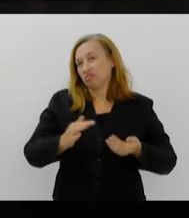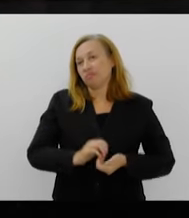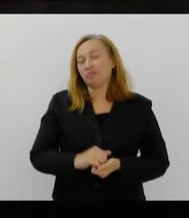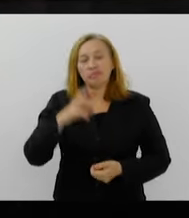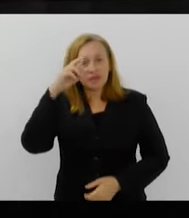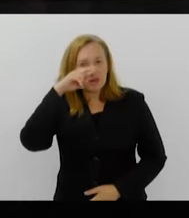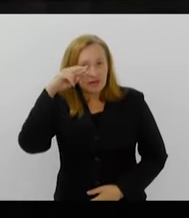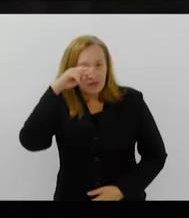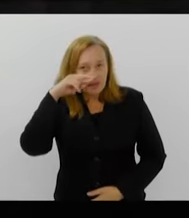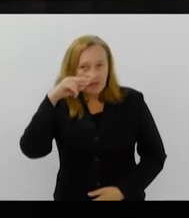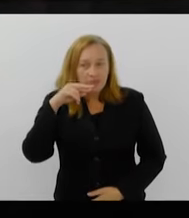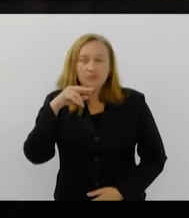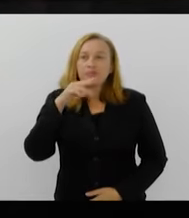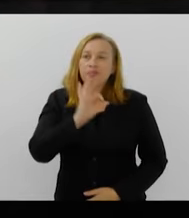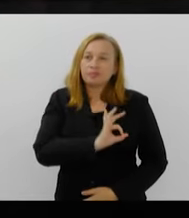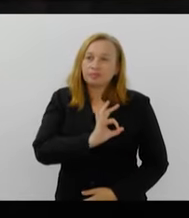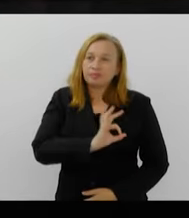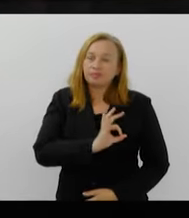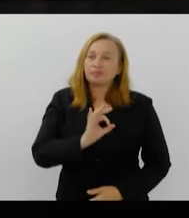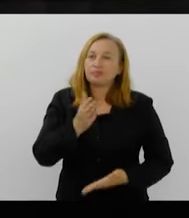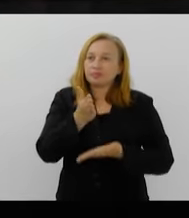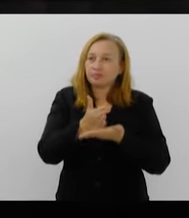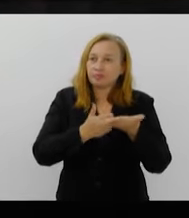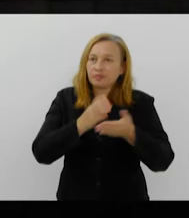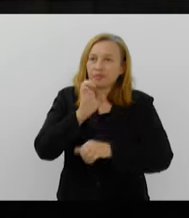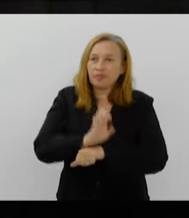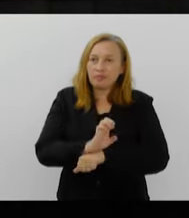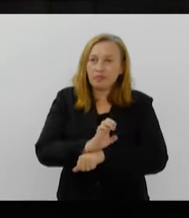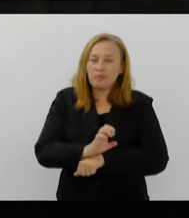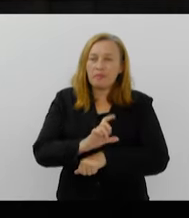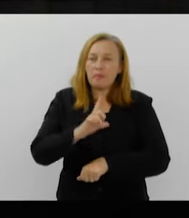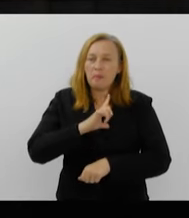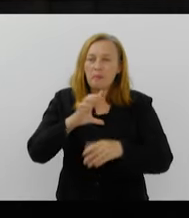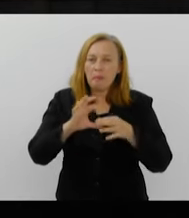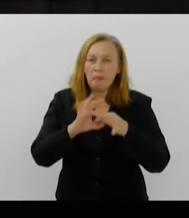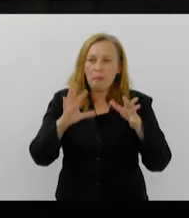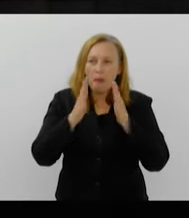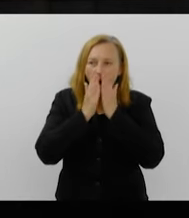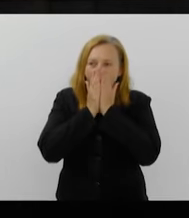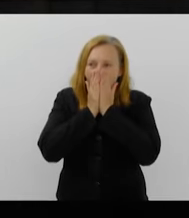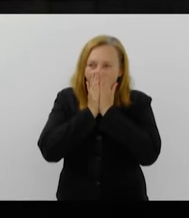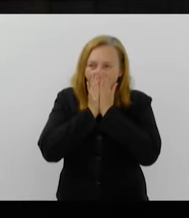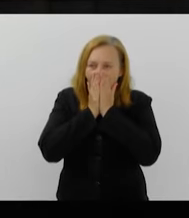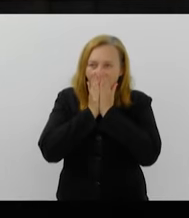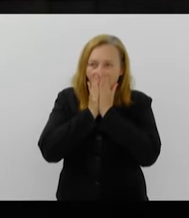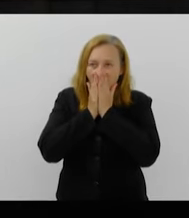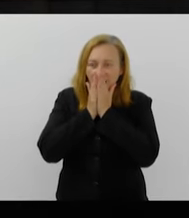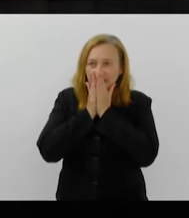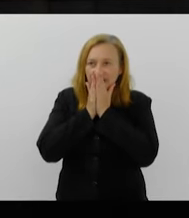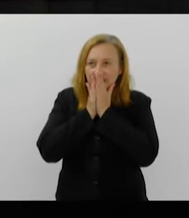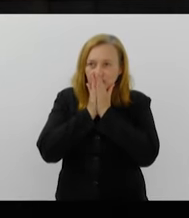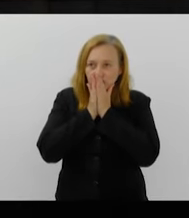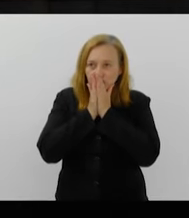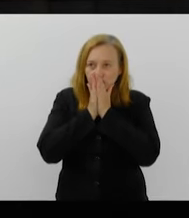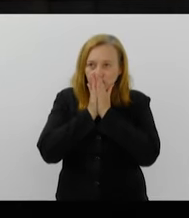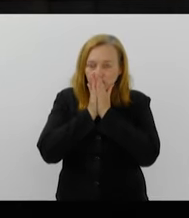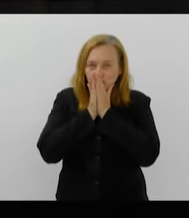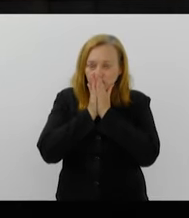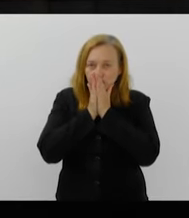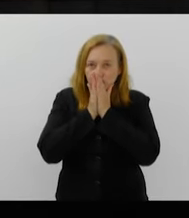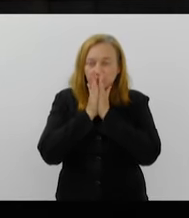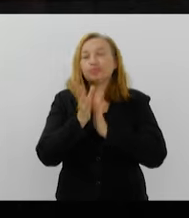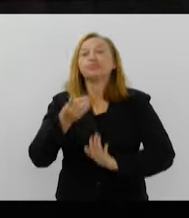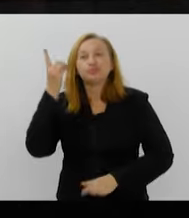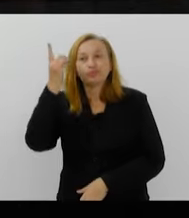perícia. Em metade dos estados, a perícia tem autonomia. Lá atrás eu votei com o deputado Molon, na época